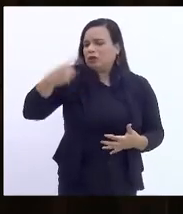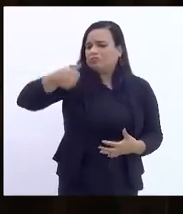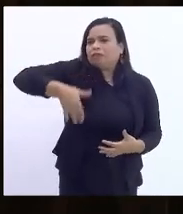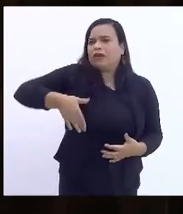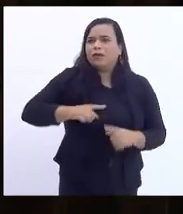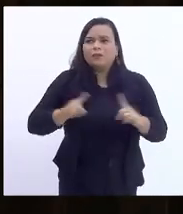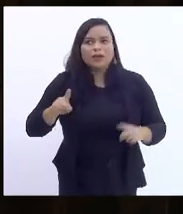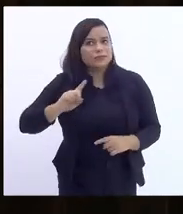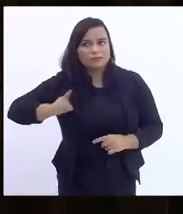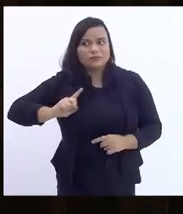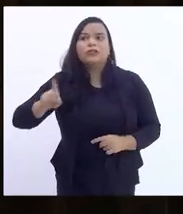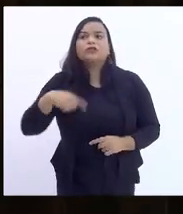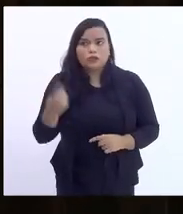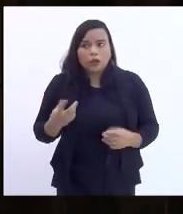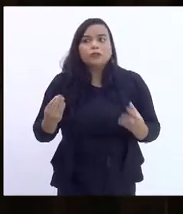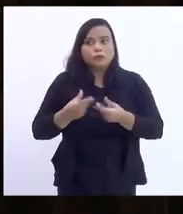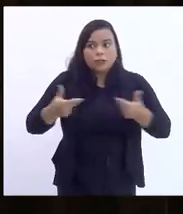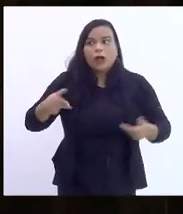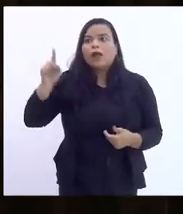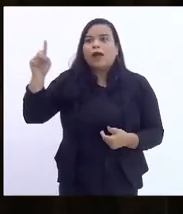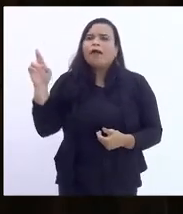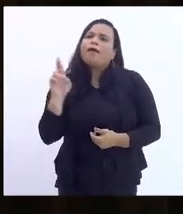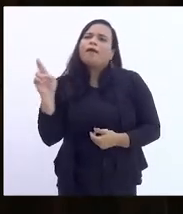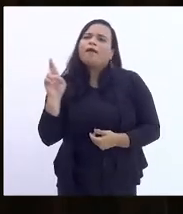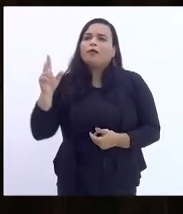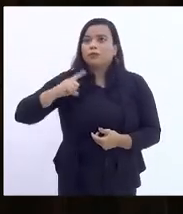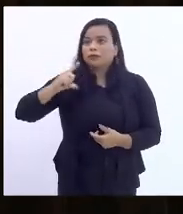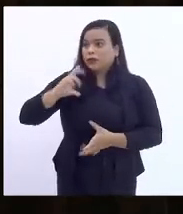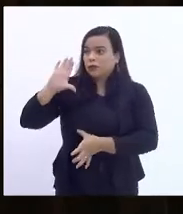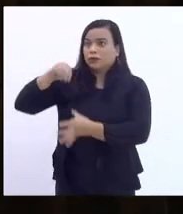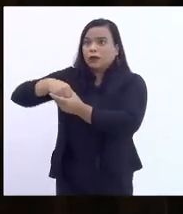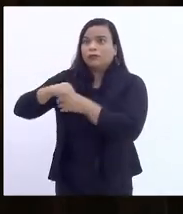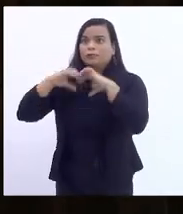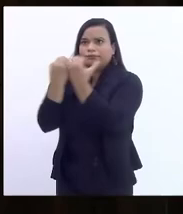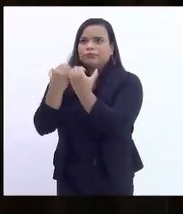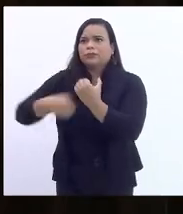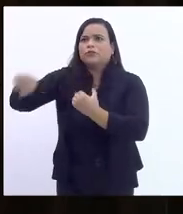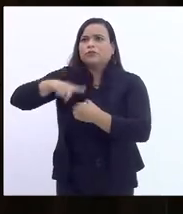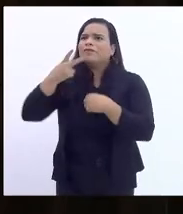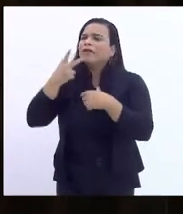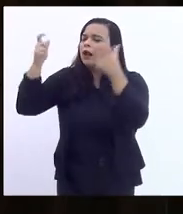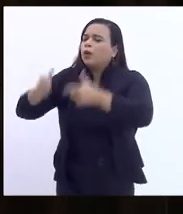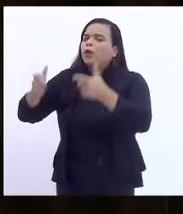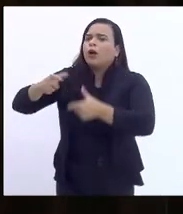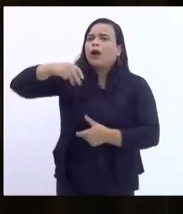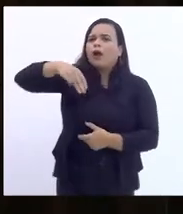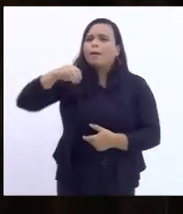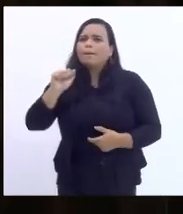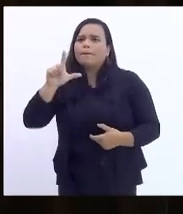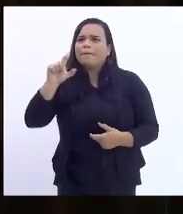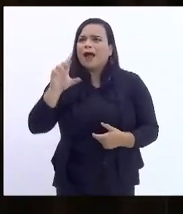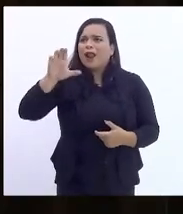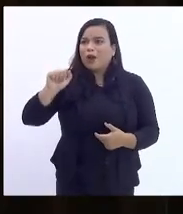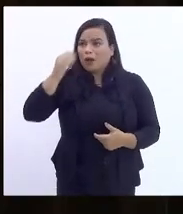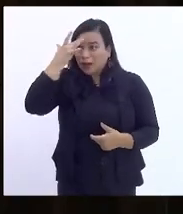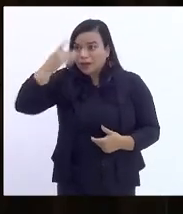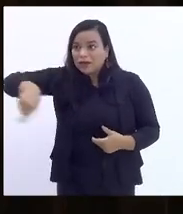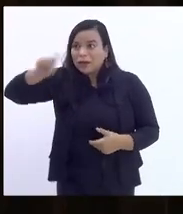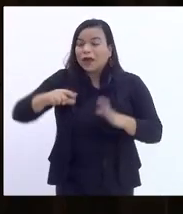muita coisa lá na vim tenho é realengo tem um dentro da comunidade local que ele chama de Maloka que as pessoas não tem necessidade